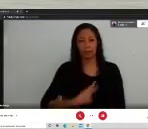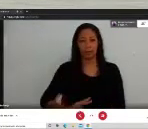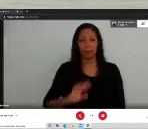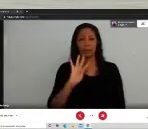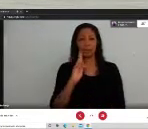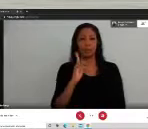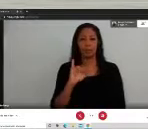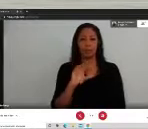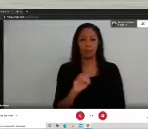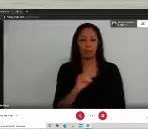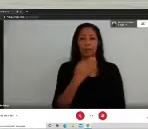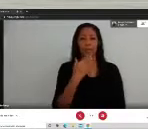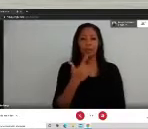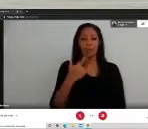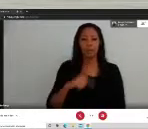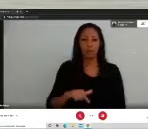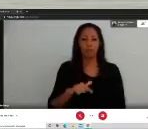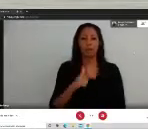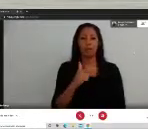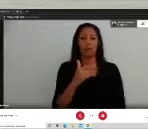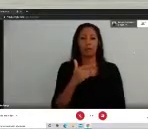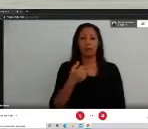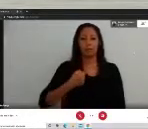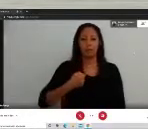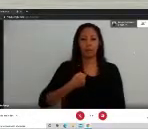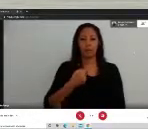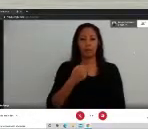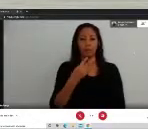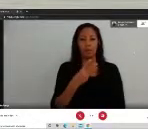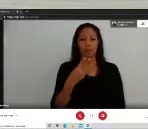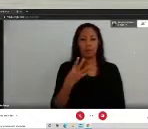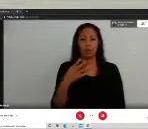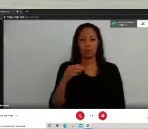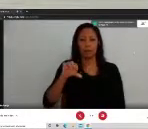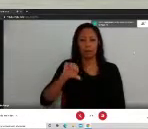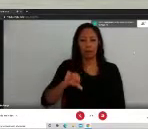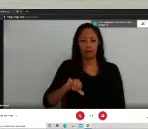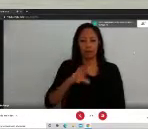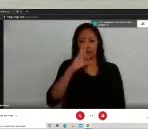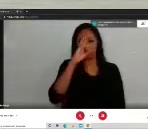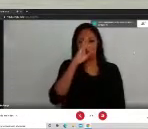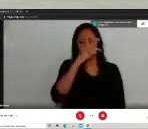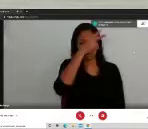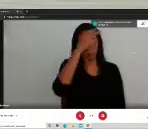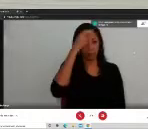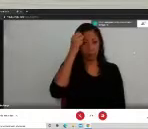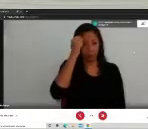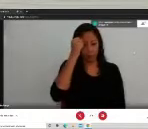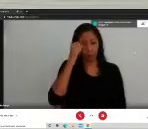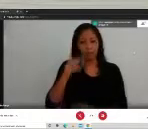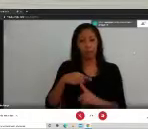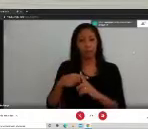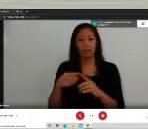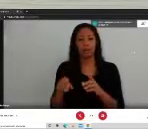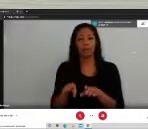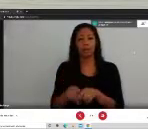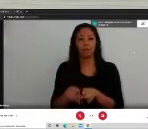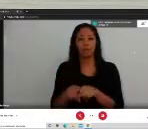indicação 349 ao chefe do Executivo Municipal, extensiva à Secretaria Municipal de Obras